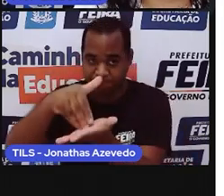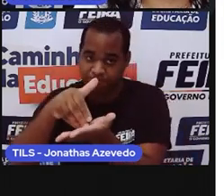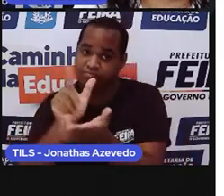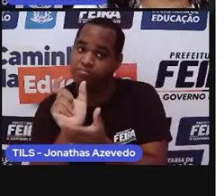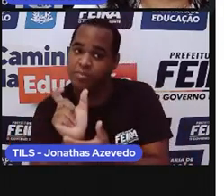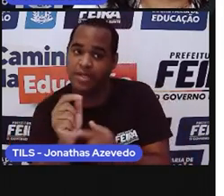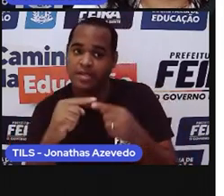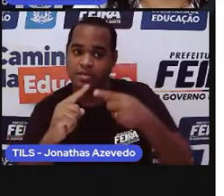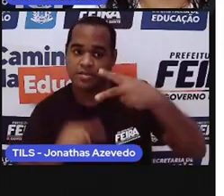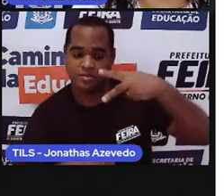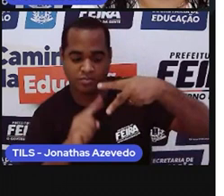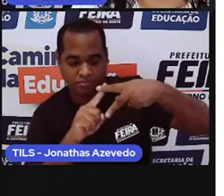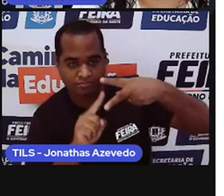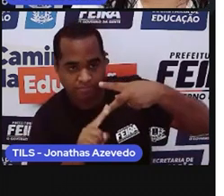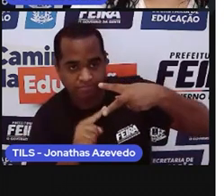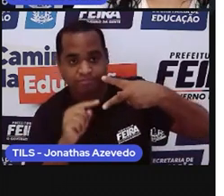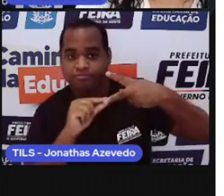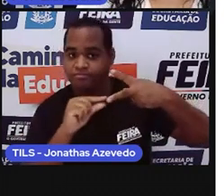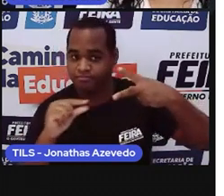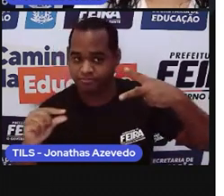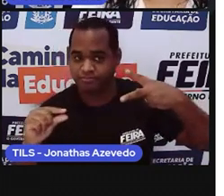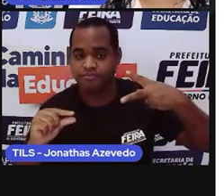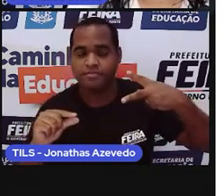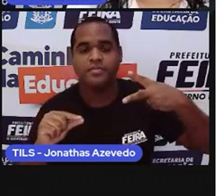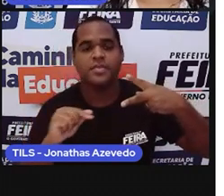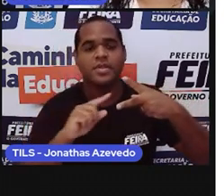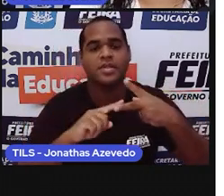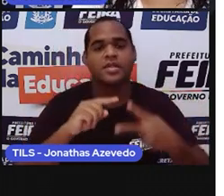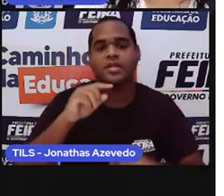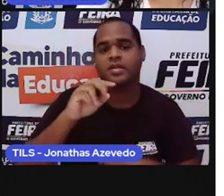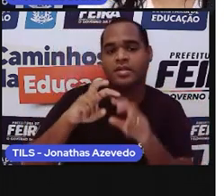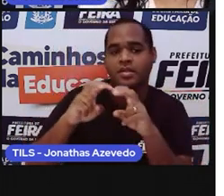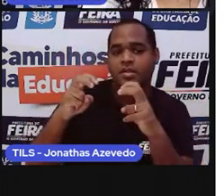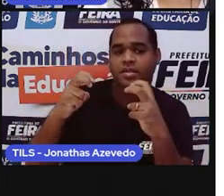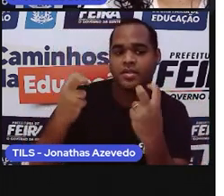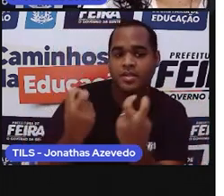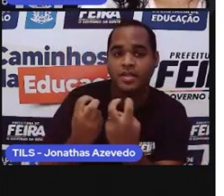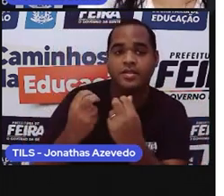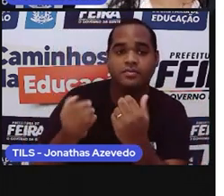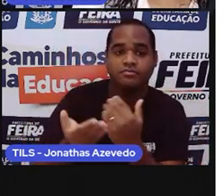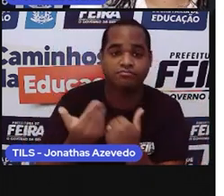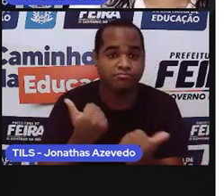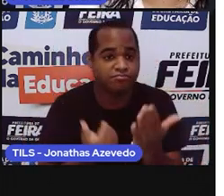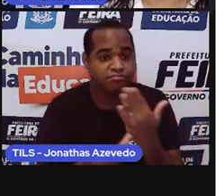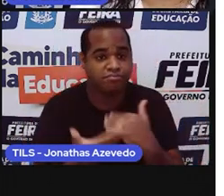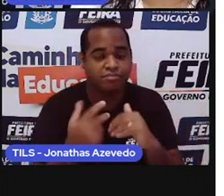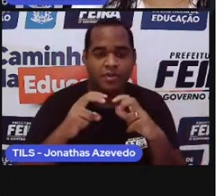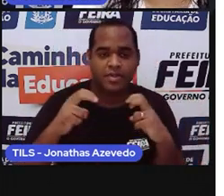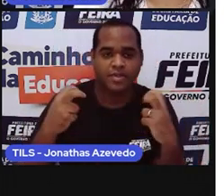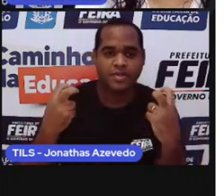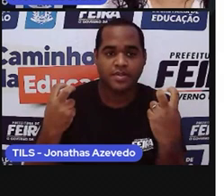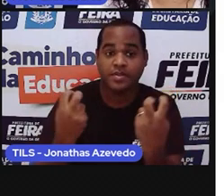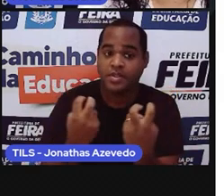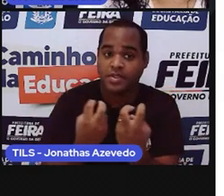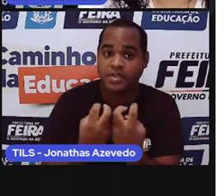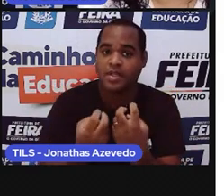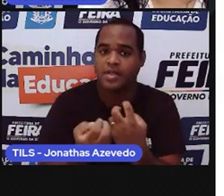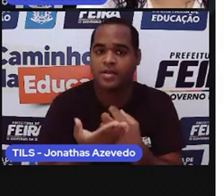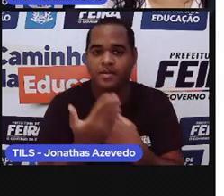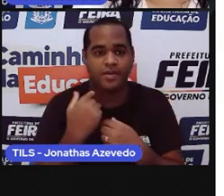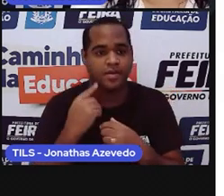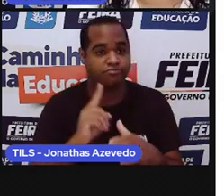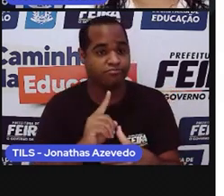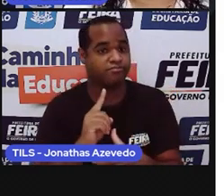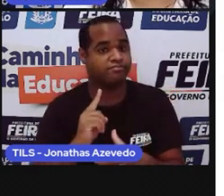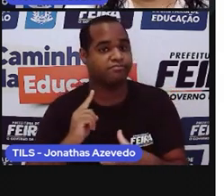na segunda linha da música. Olha, ciranda, cirandinha, vamos todos cirandar. Vamos